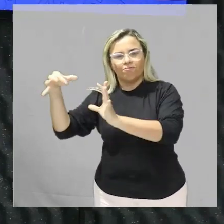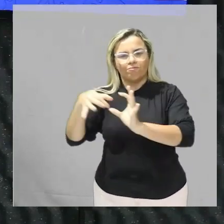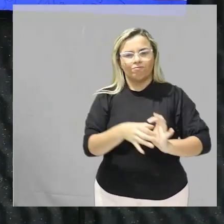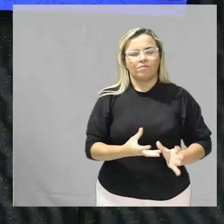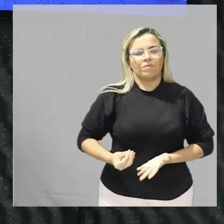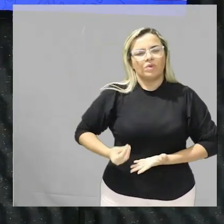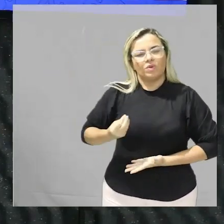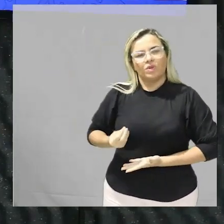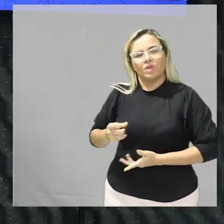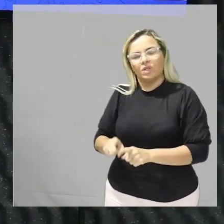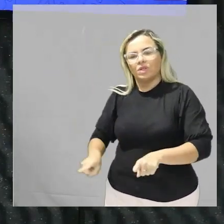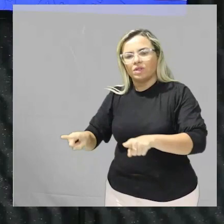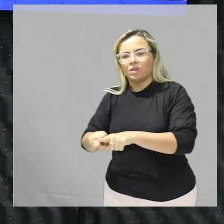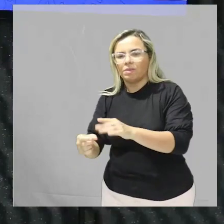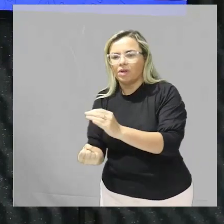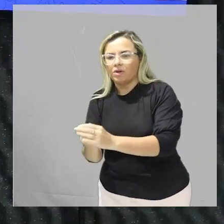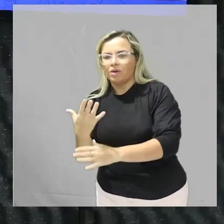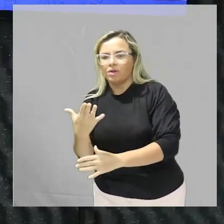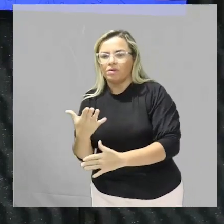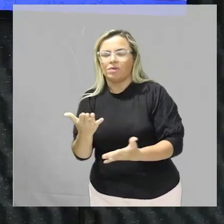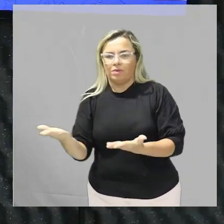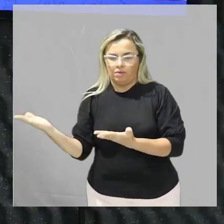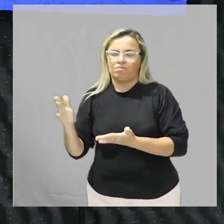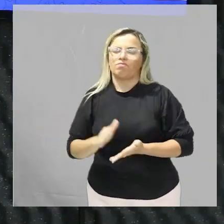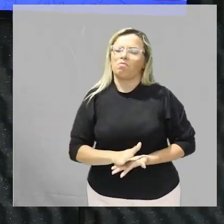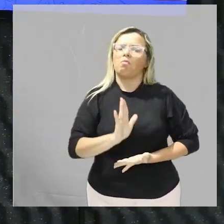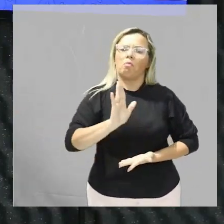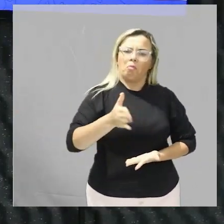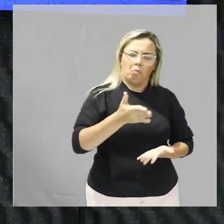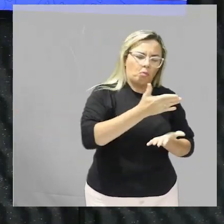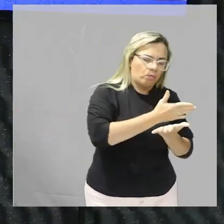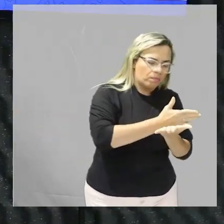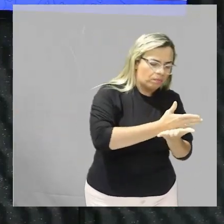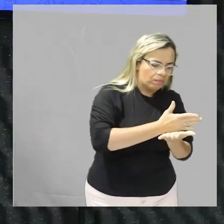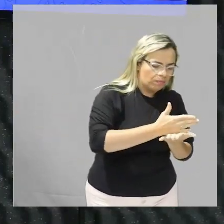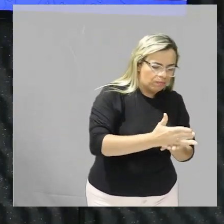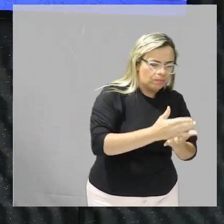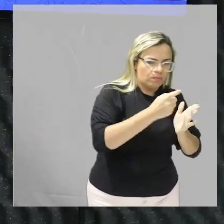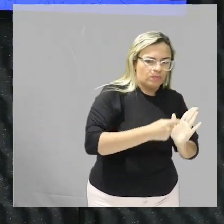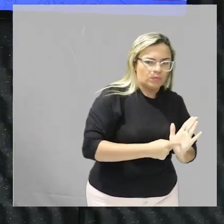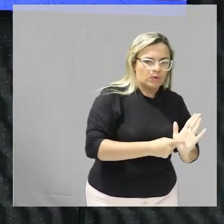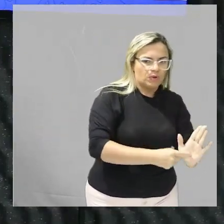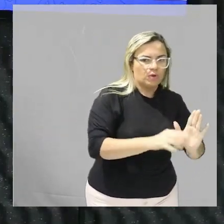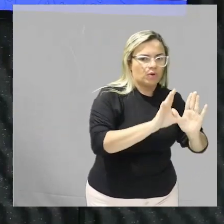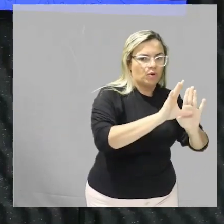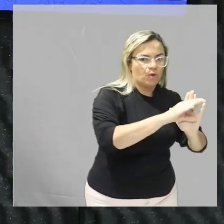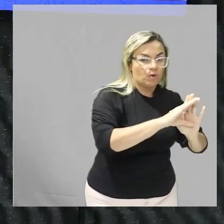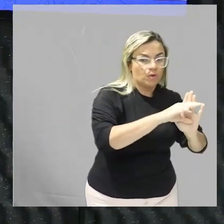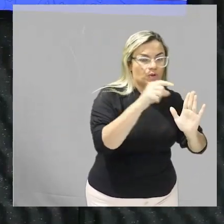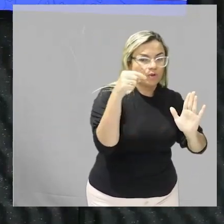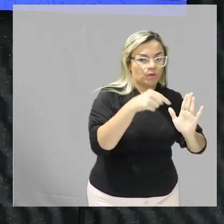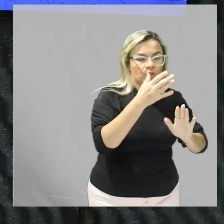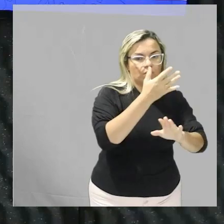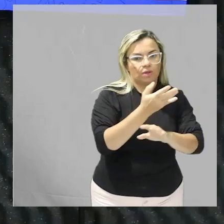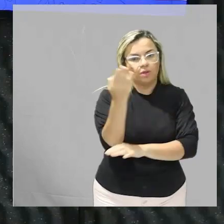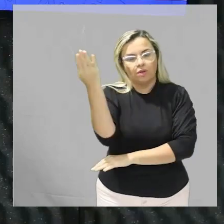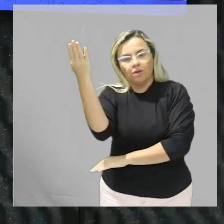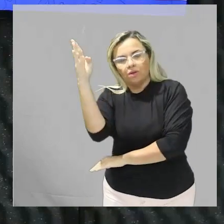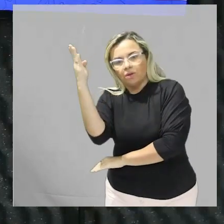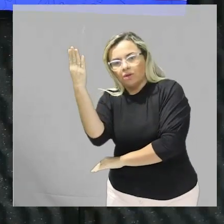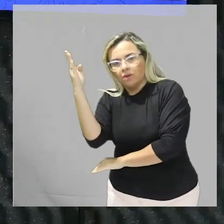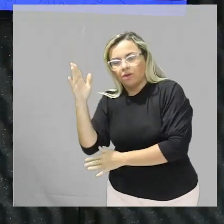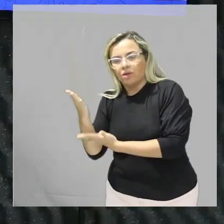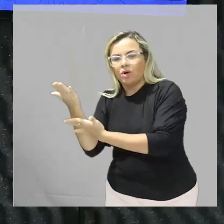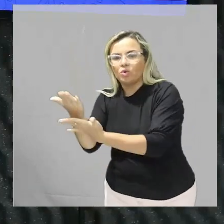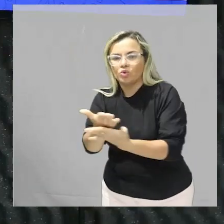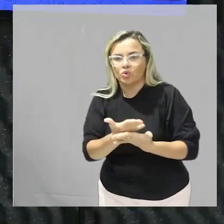vida e à sua origem. Então, ela já começa nos trazendo o conceito de biologia, que é principalmente o estudo